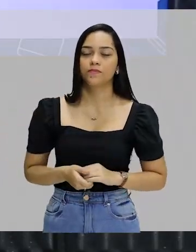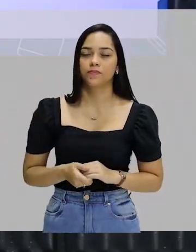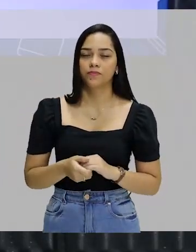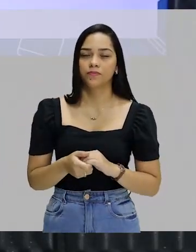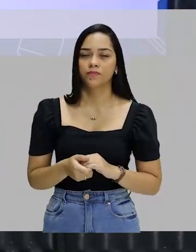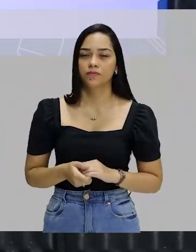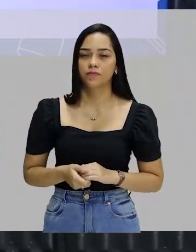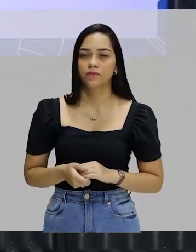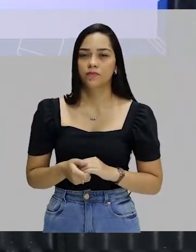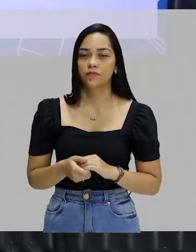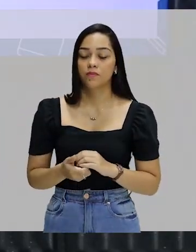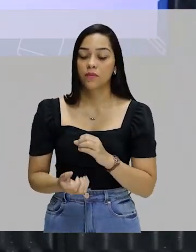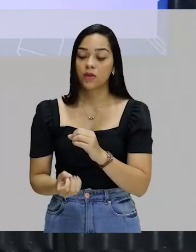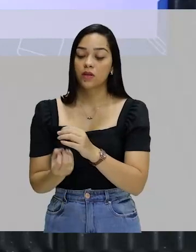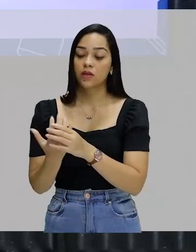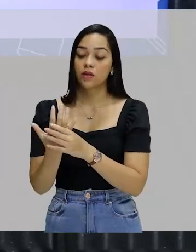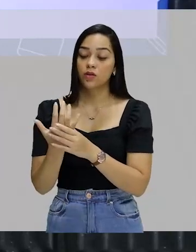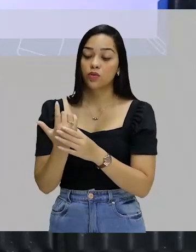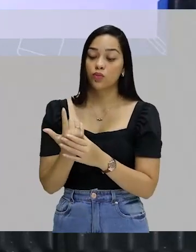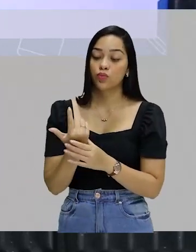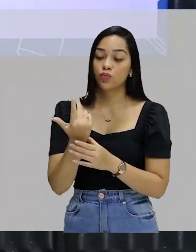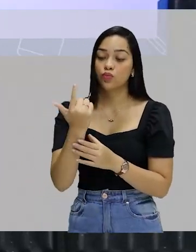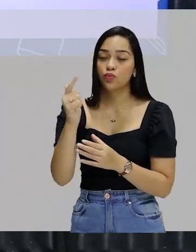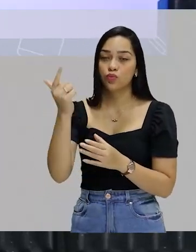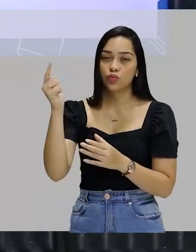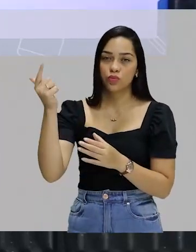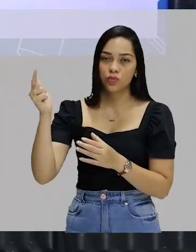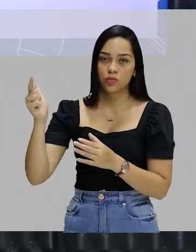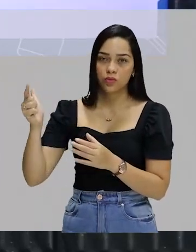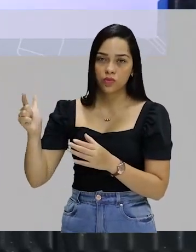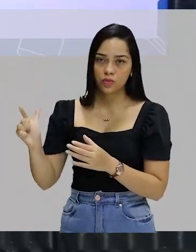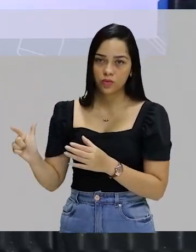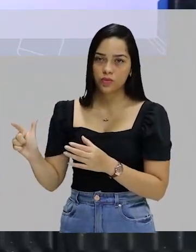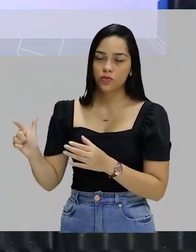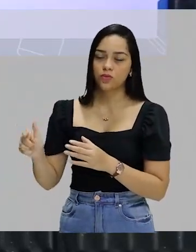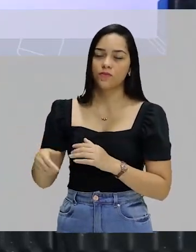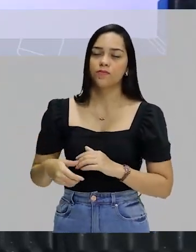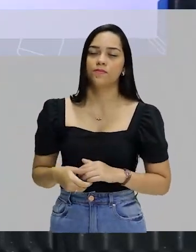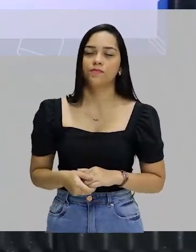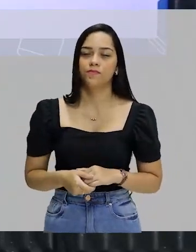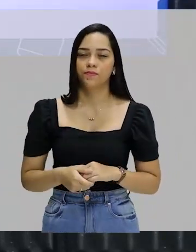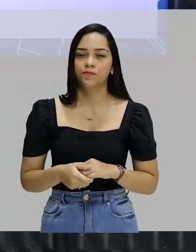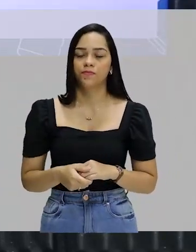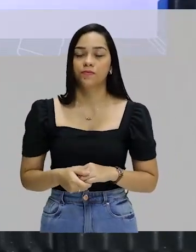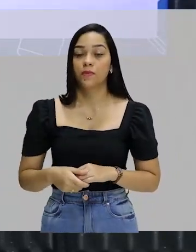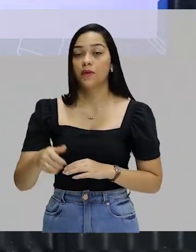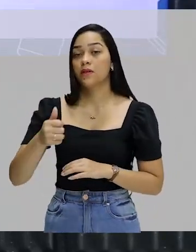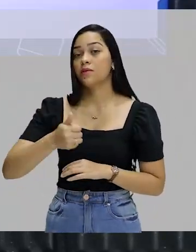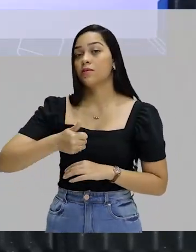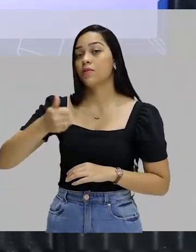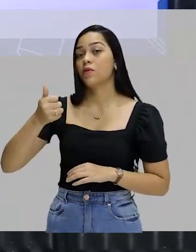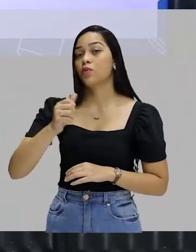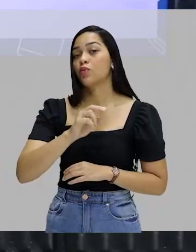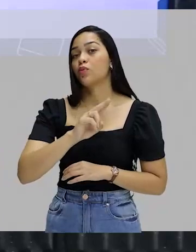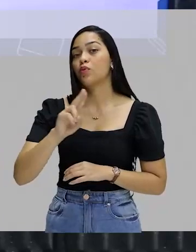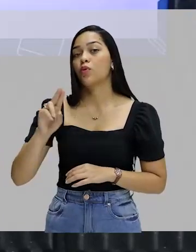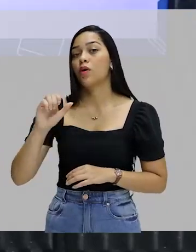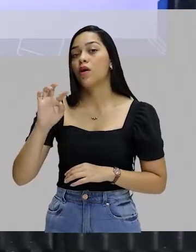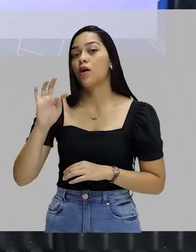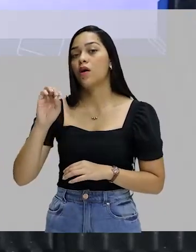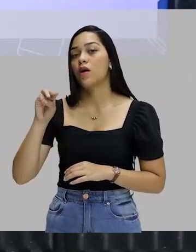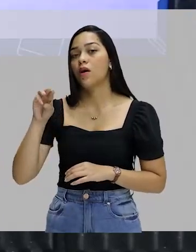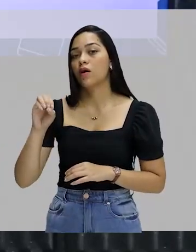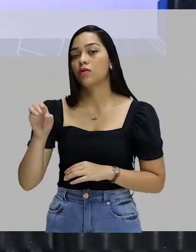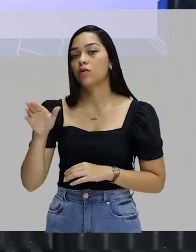transmutação, originando os outros elementos radioativos. Esse primeiro elemento vamos chamar de